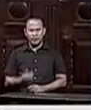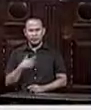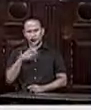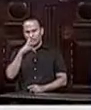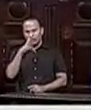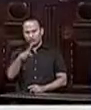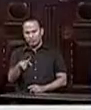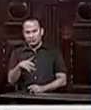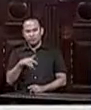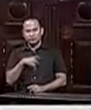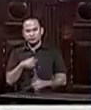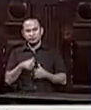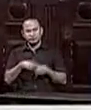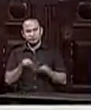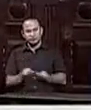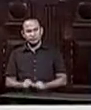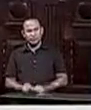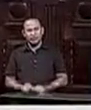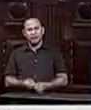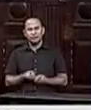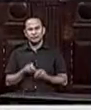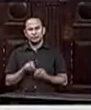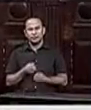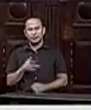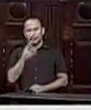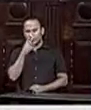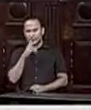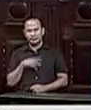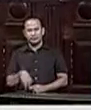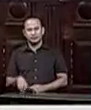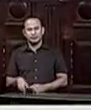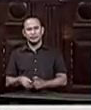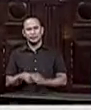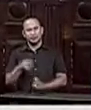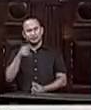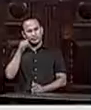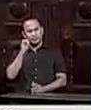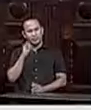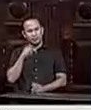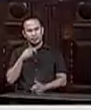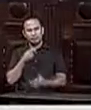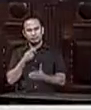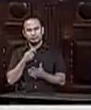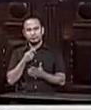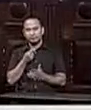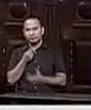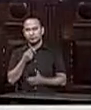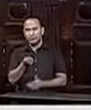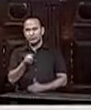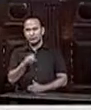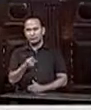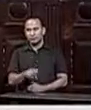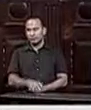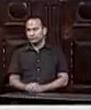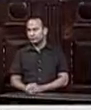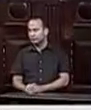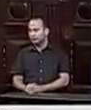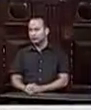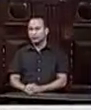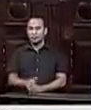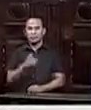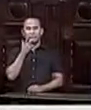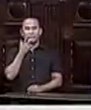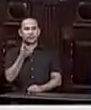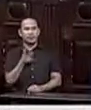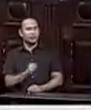estar procrastinando a entrega das chaves, de estar fazendo exigências descabidas, dizendo